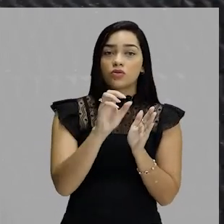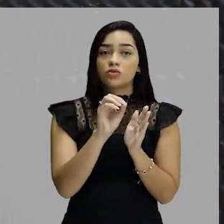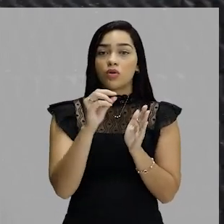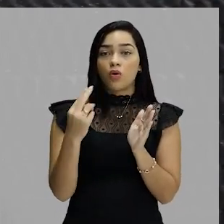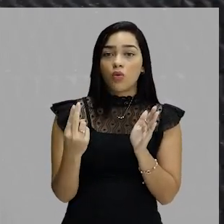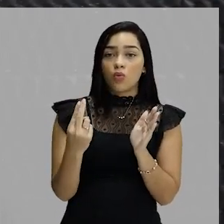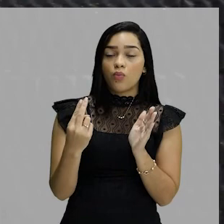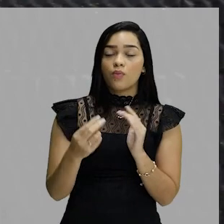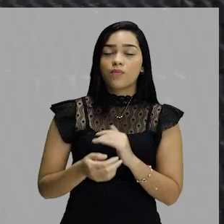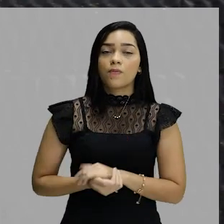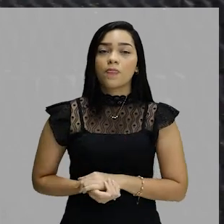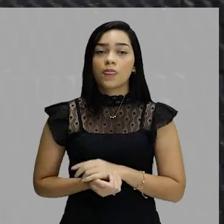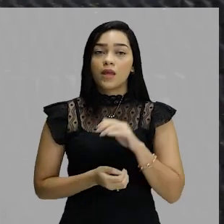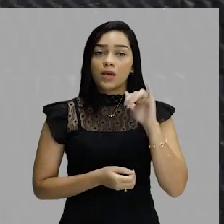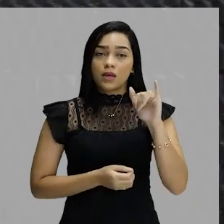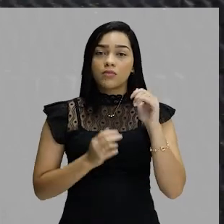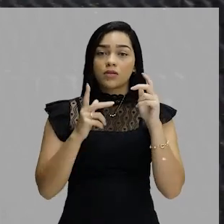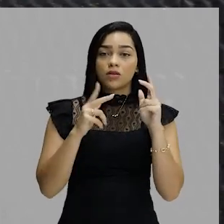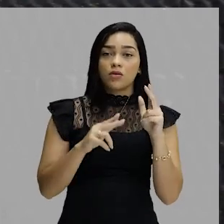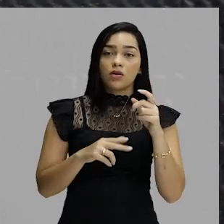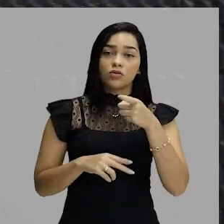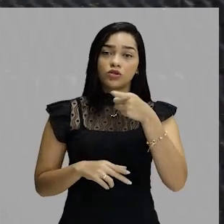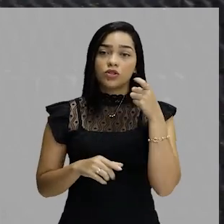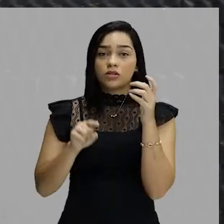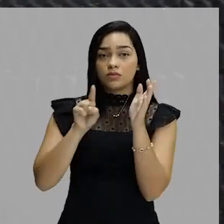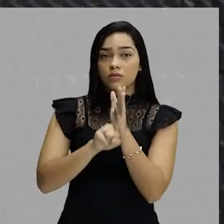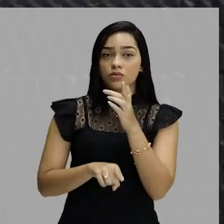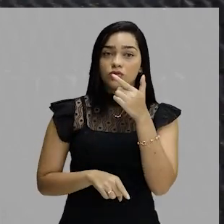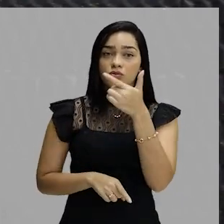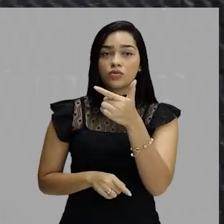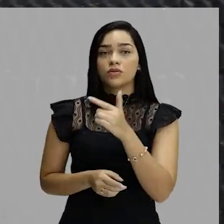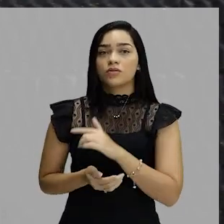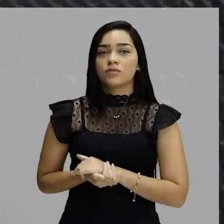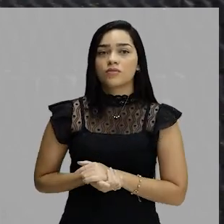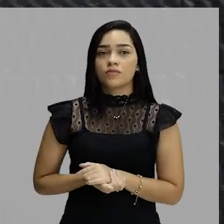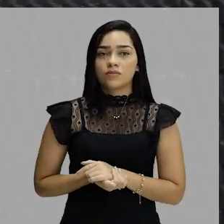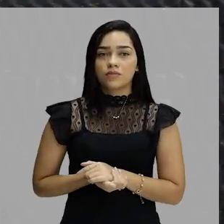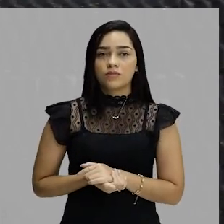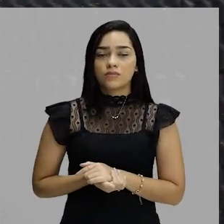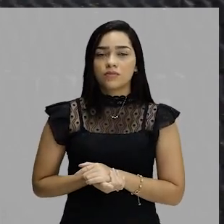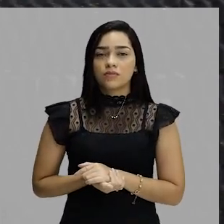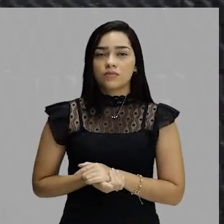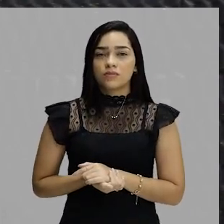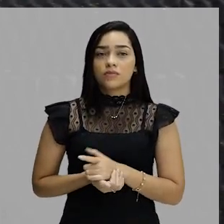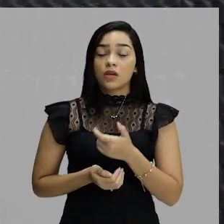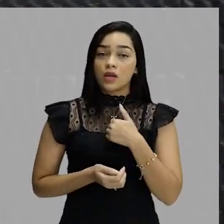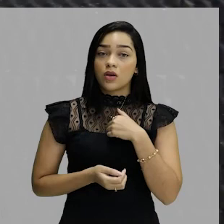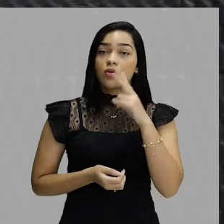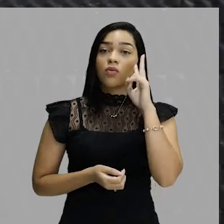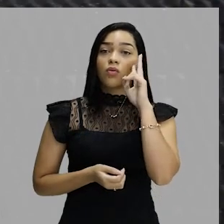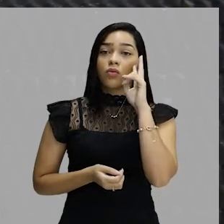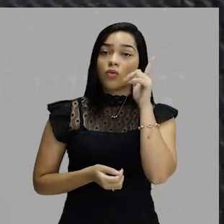Ou y igual a x menos 2. Tá? Então, eu